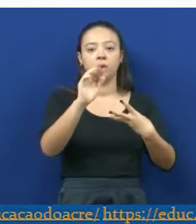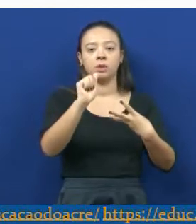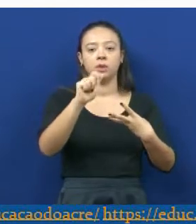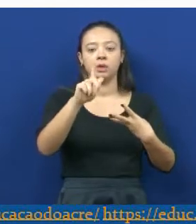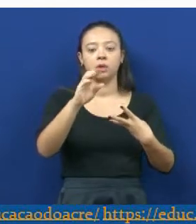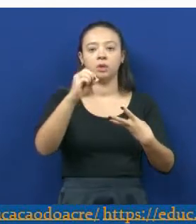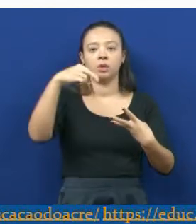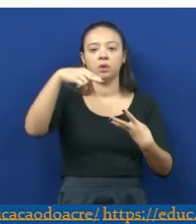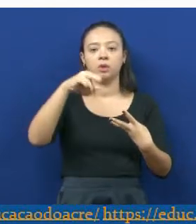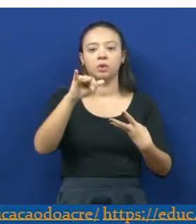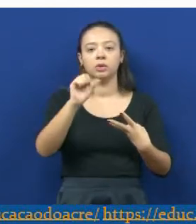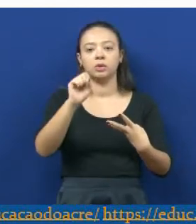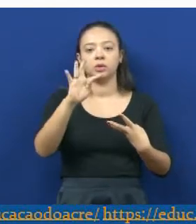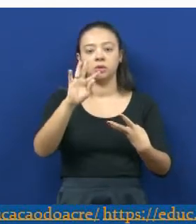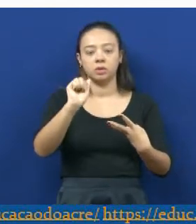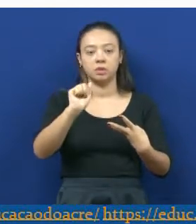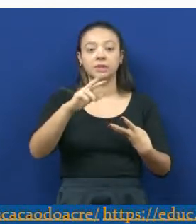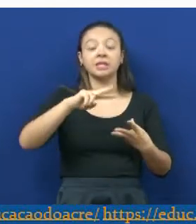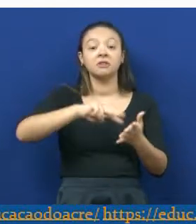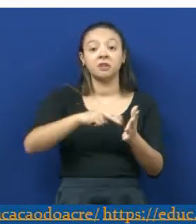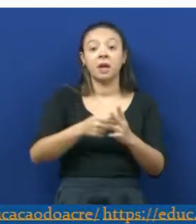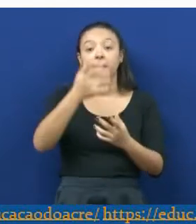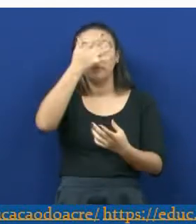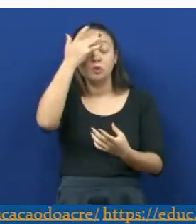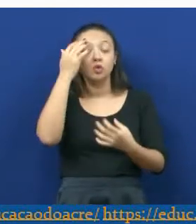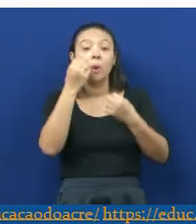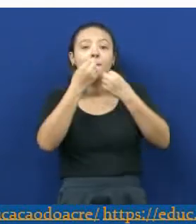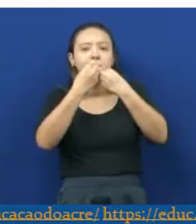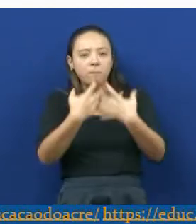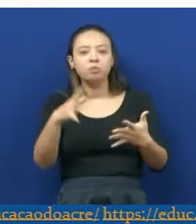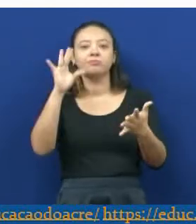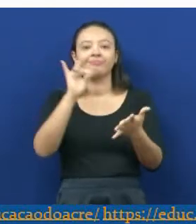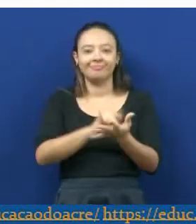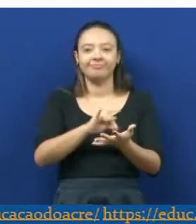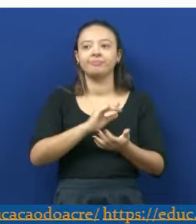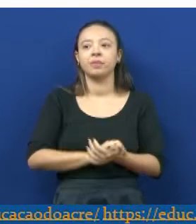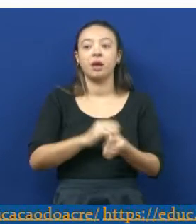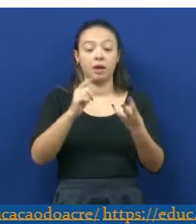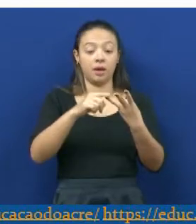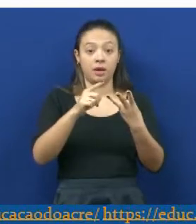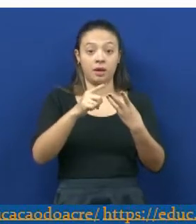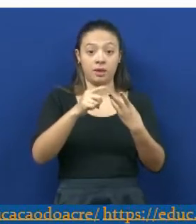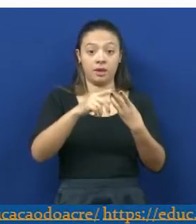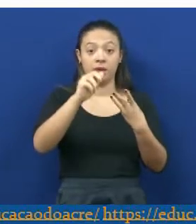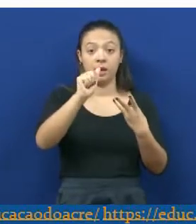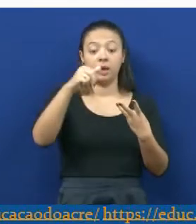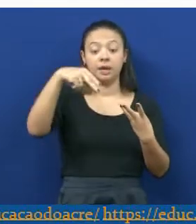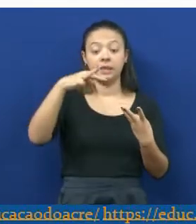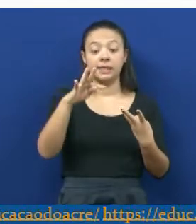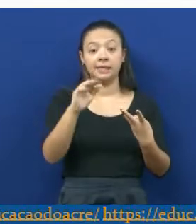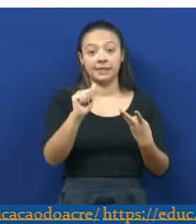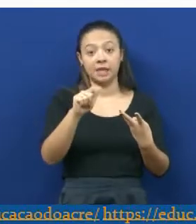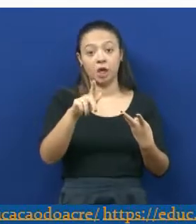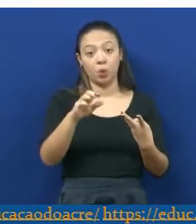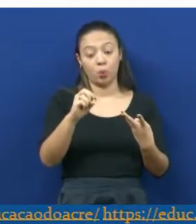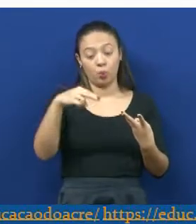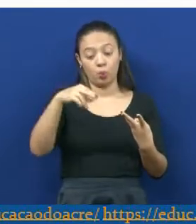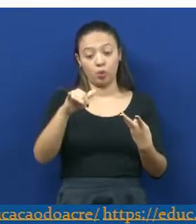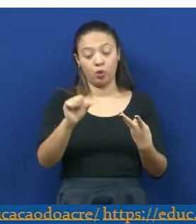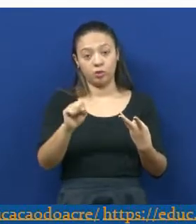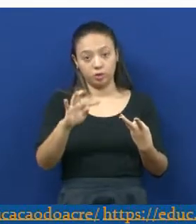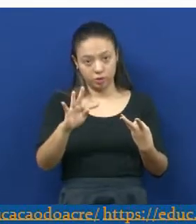enquanto o antagonista tenta atrapalhar o protagonista. E os secundários, eles não ficam num